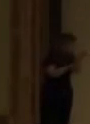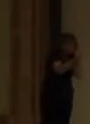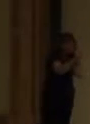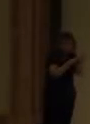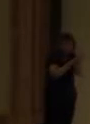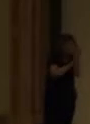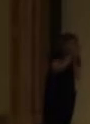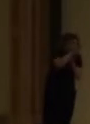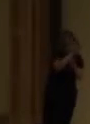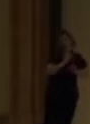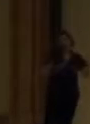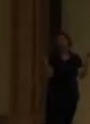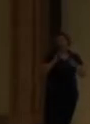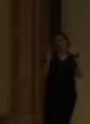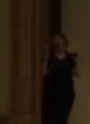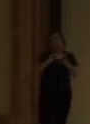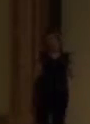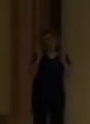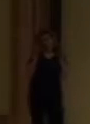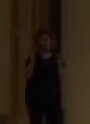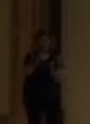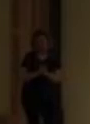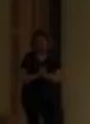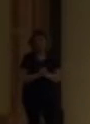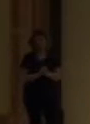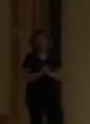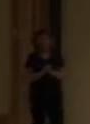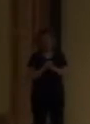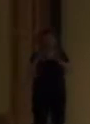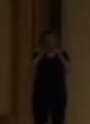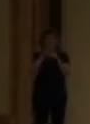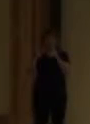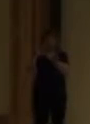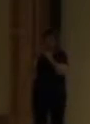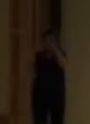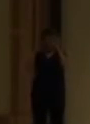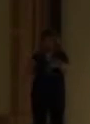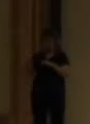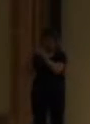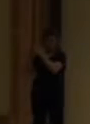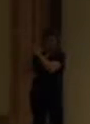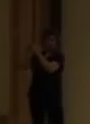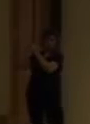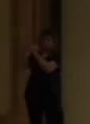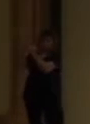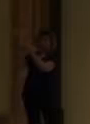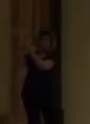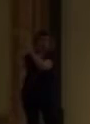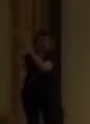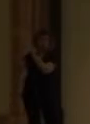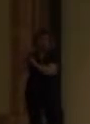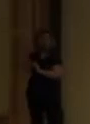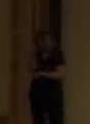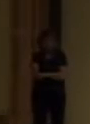crescer aquele lado da urbanização que na Índia são os slums, no Brasil são as favelas, no México são as